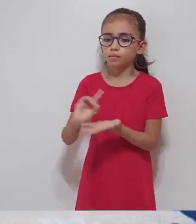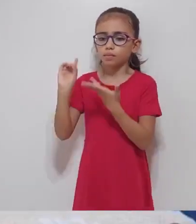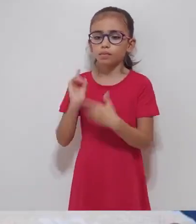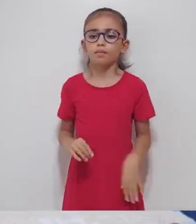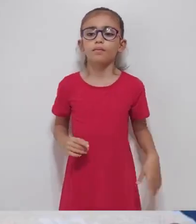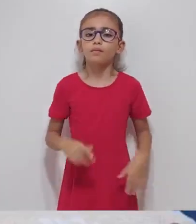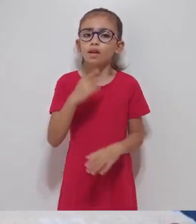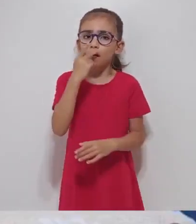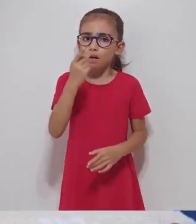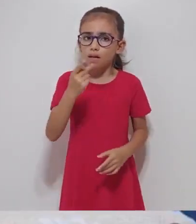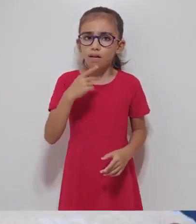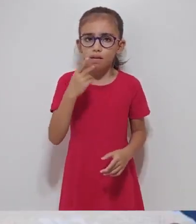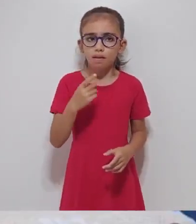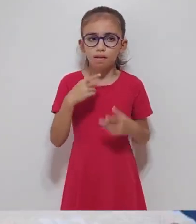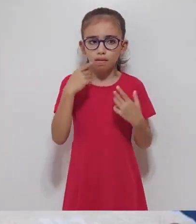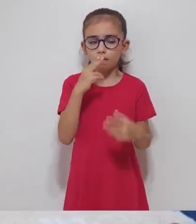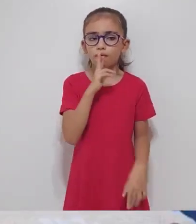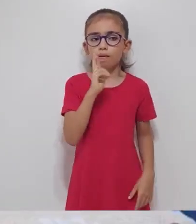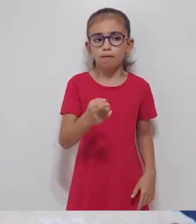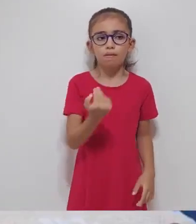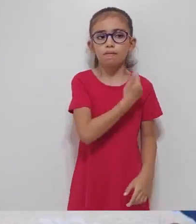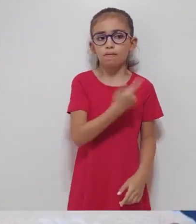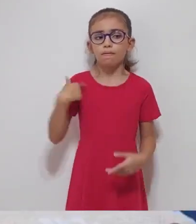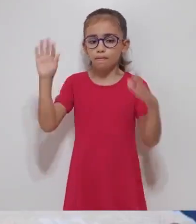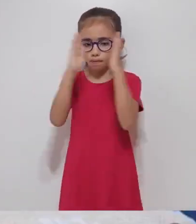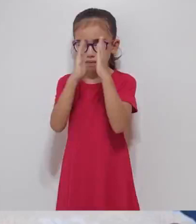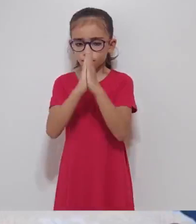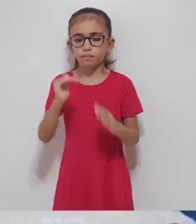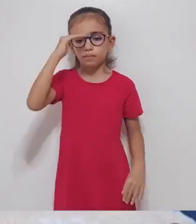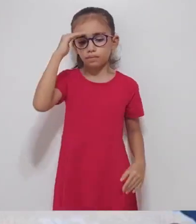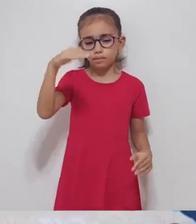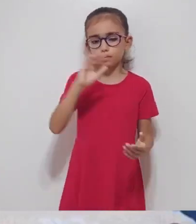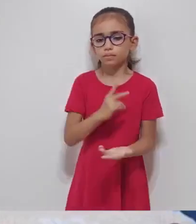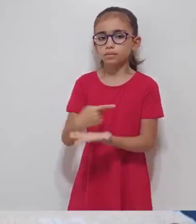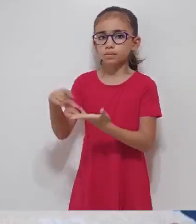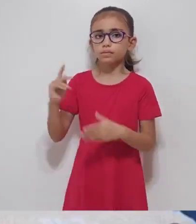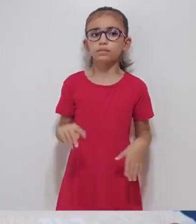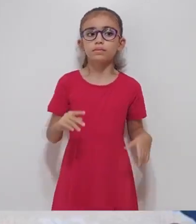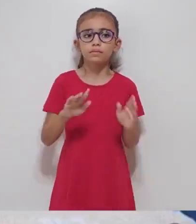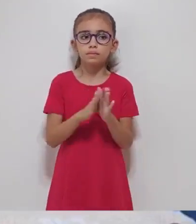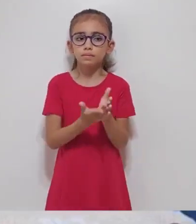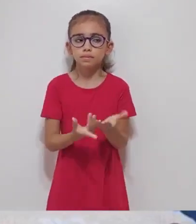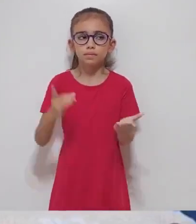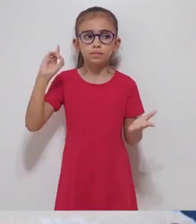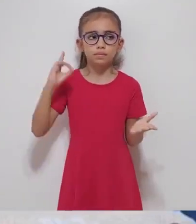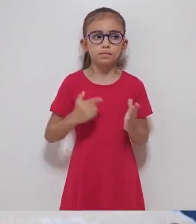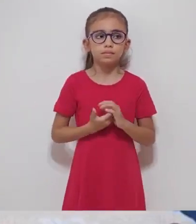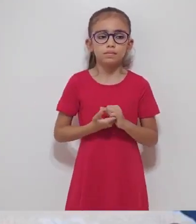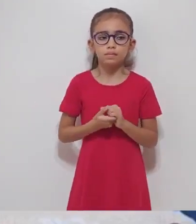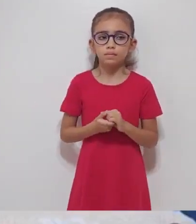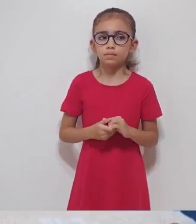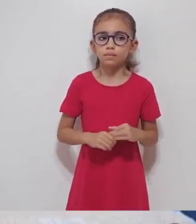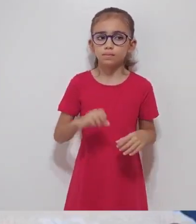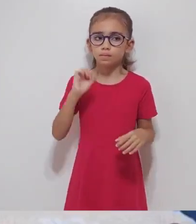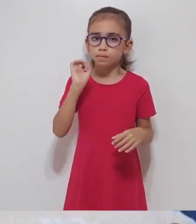crianças, às nossas orações quando obedecemos a sua palavra e prestamos a